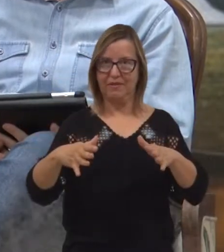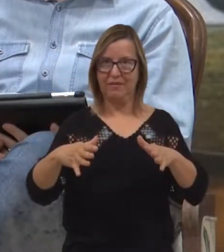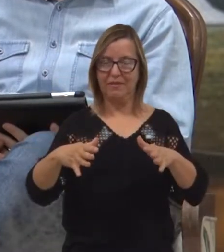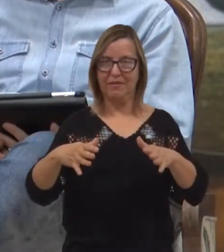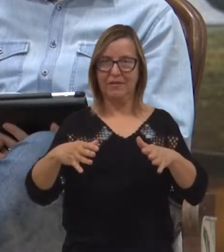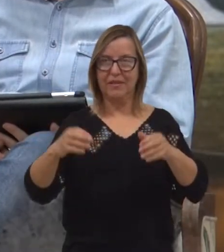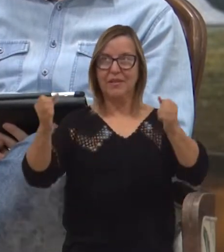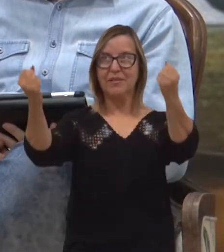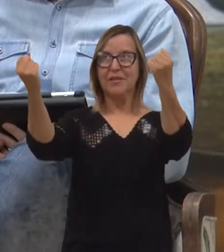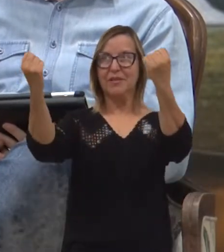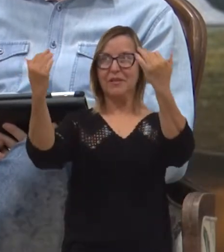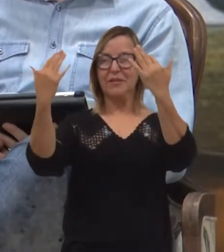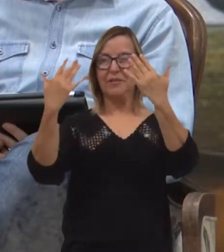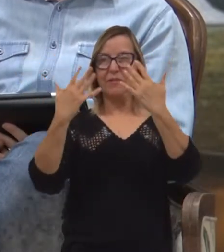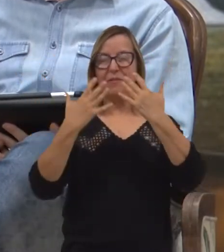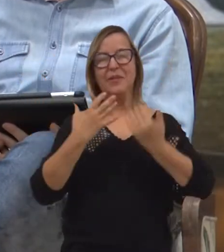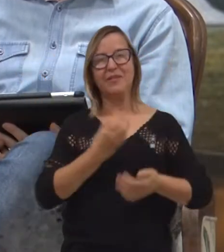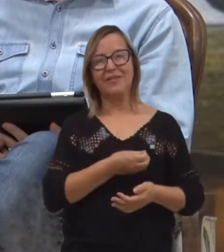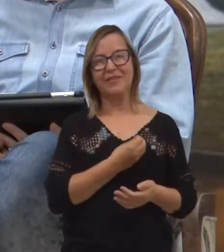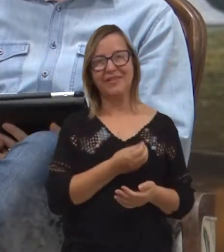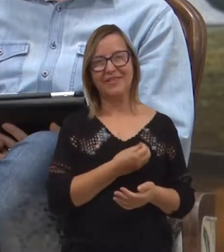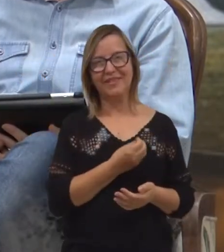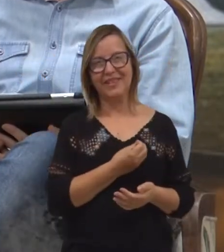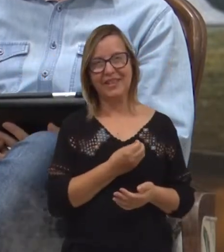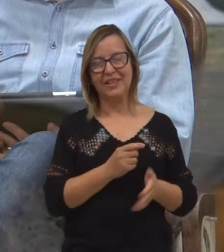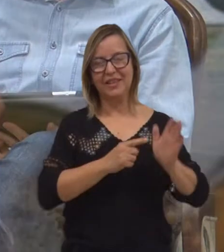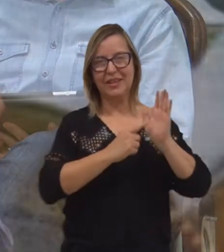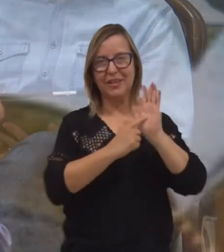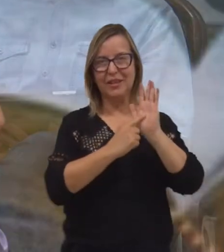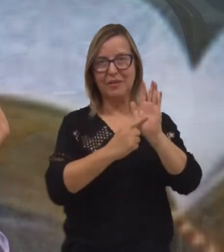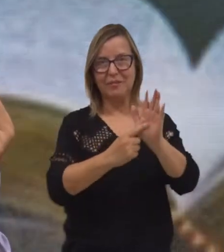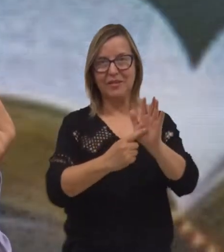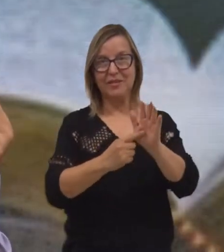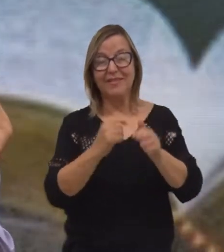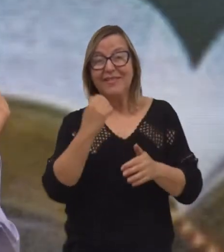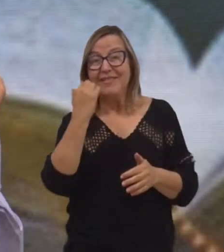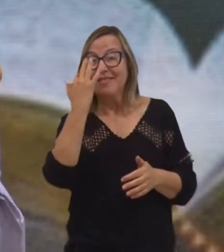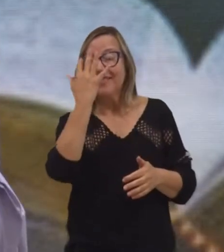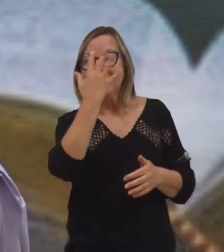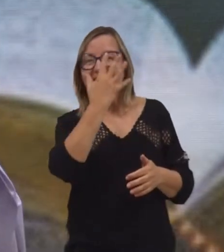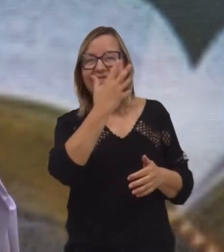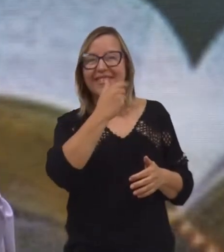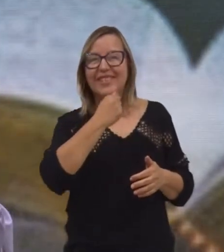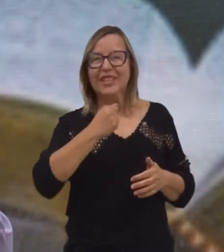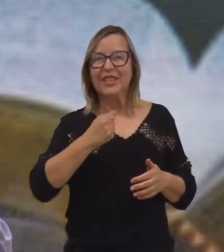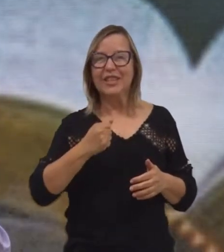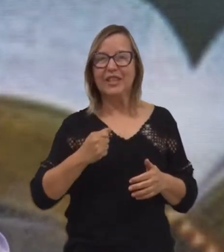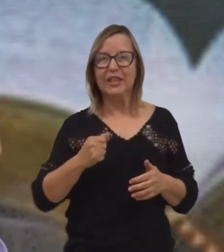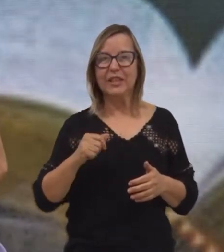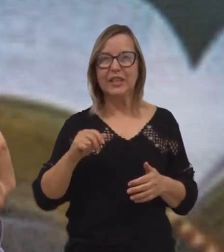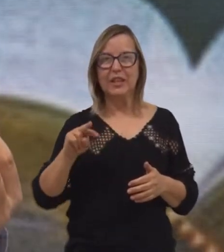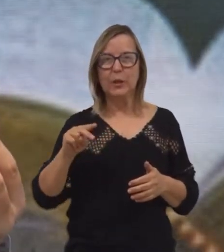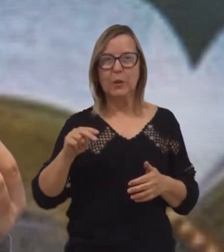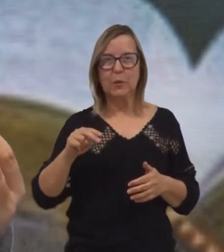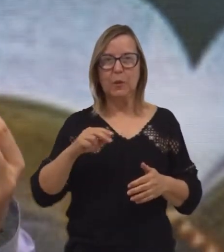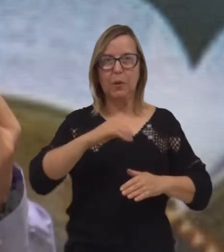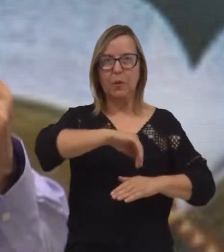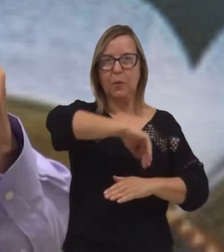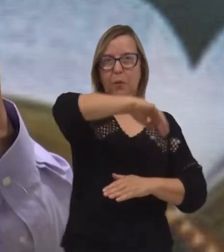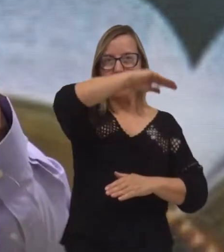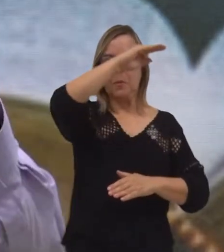de vida e é uma expressão muito bonita do orvalho que desce do